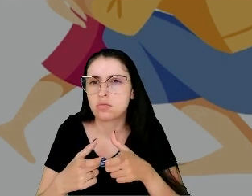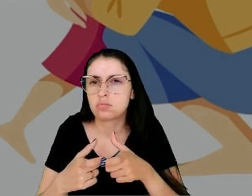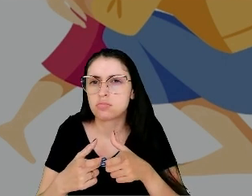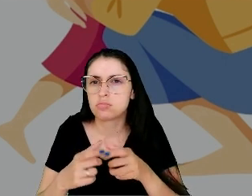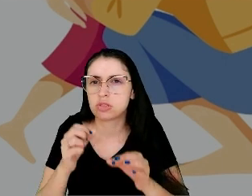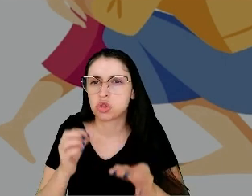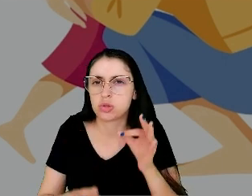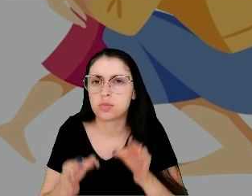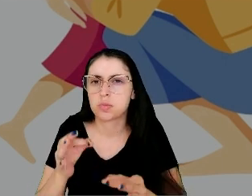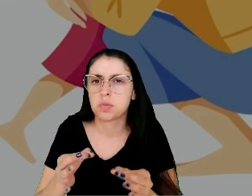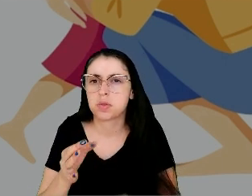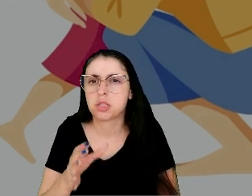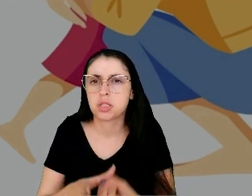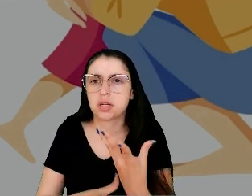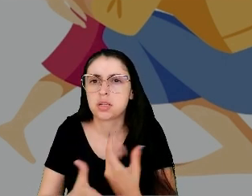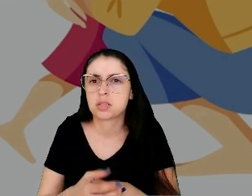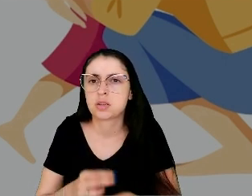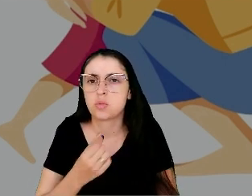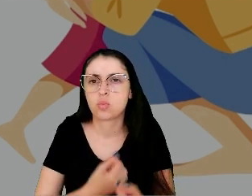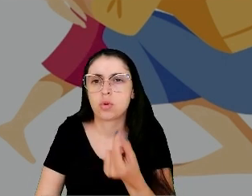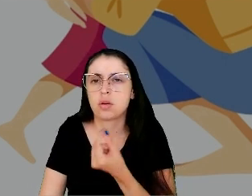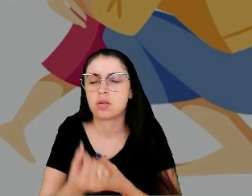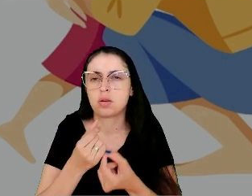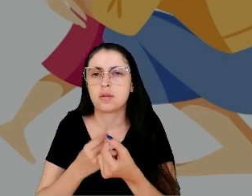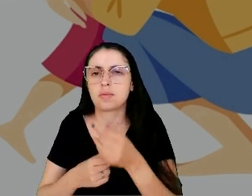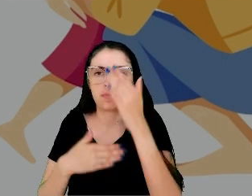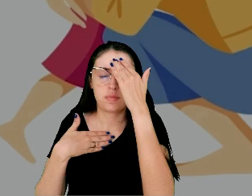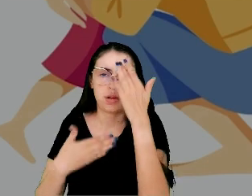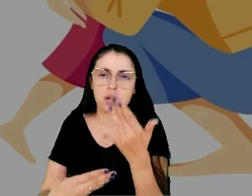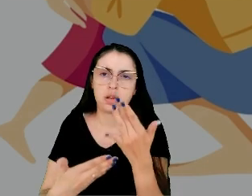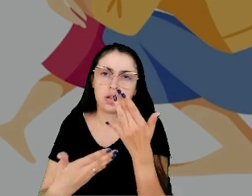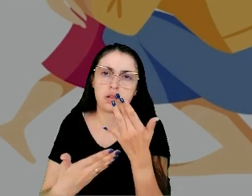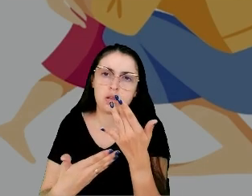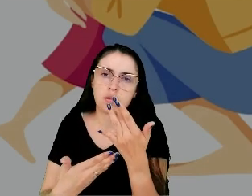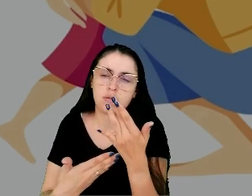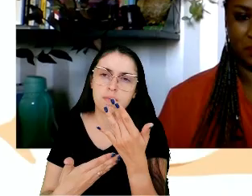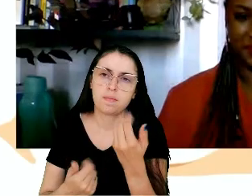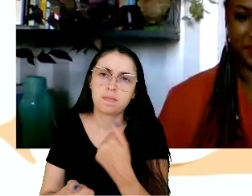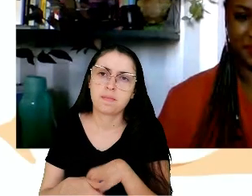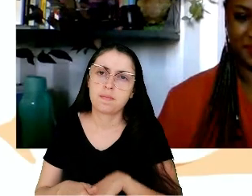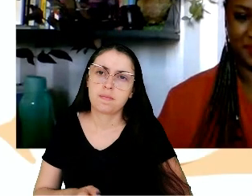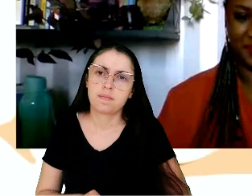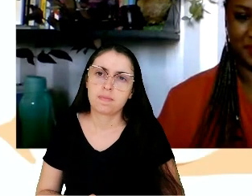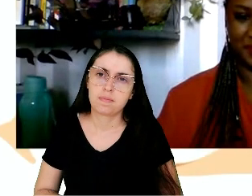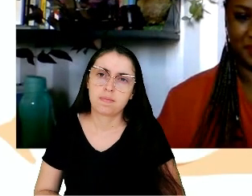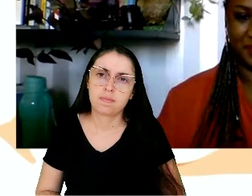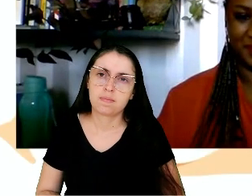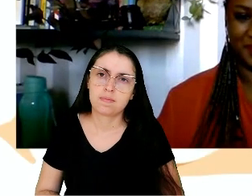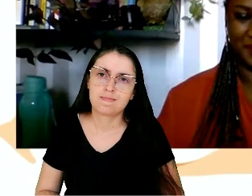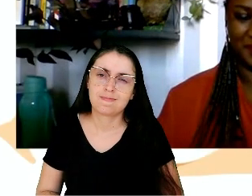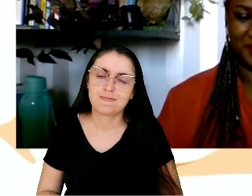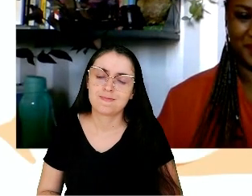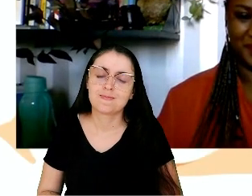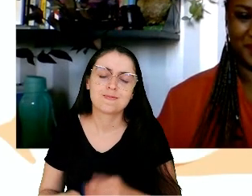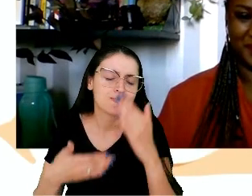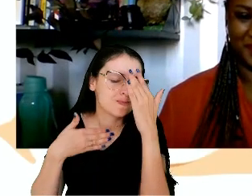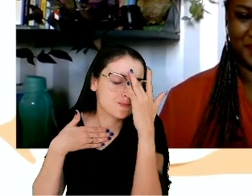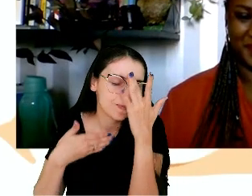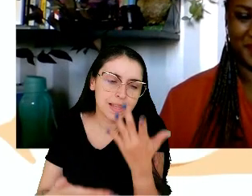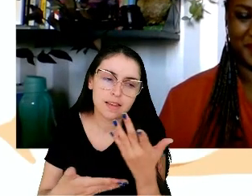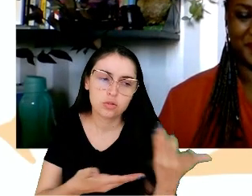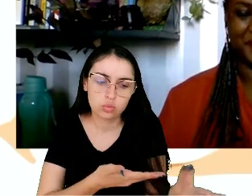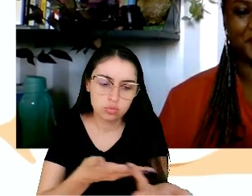de produção econômica. Muito obrigada pela oportunidade. Então, muitíssimo obrigada a